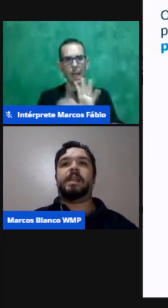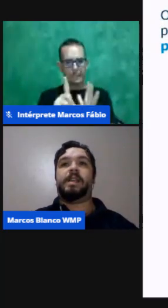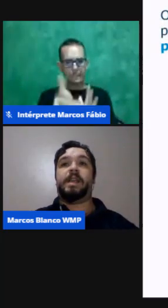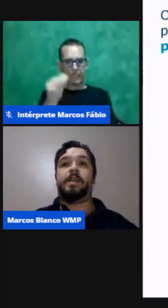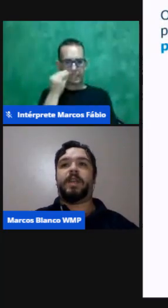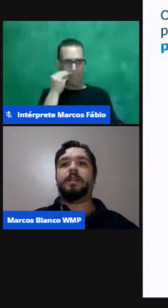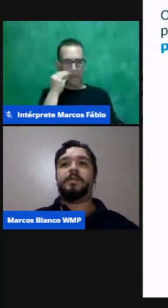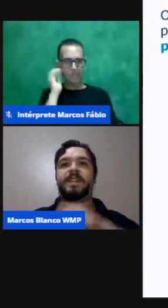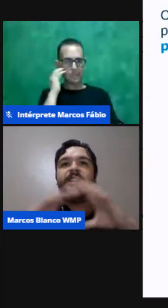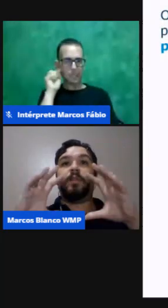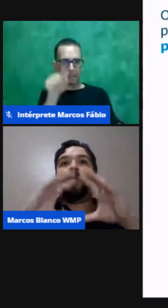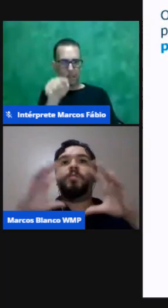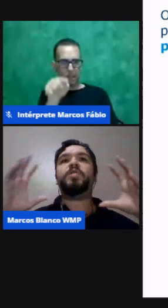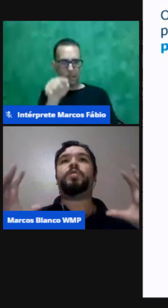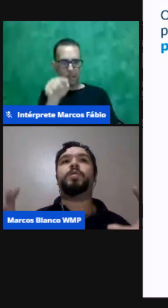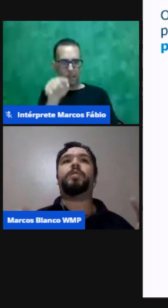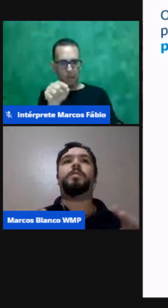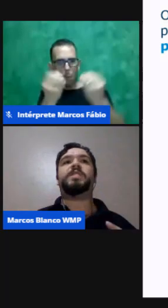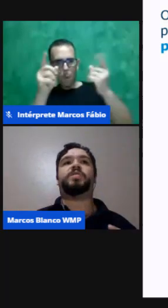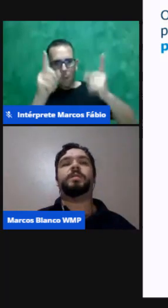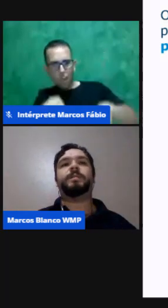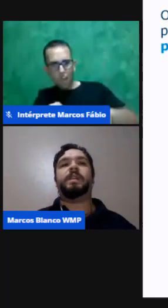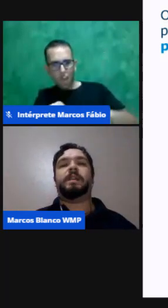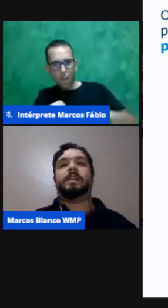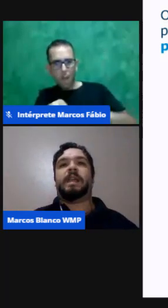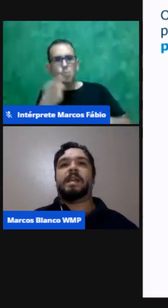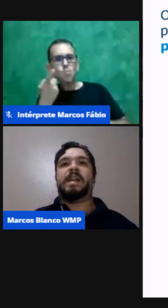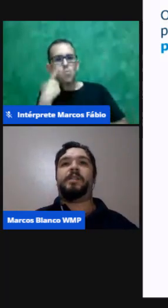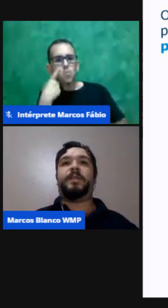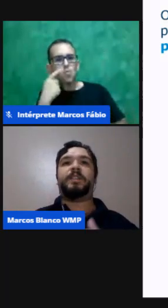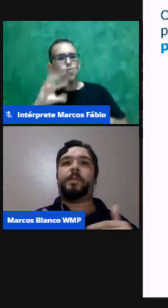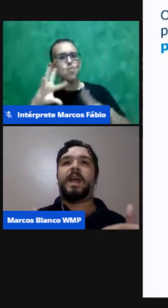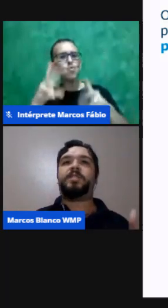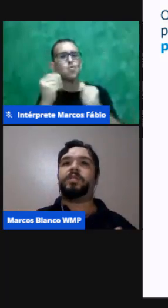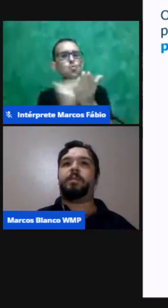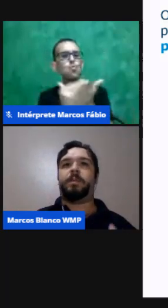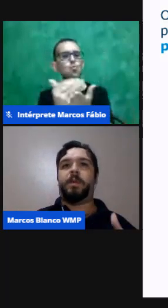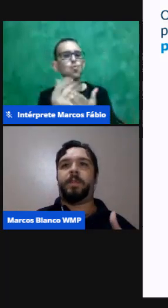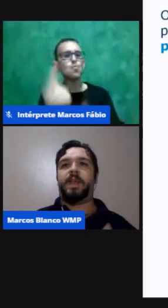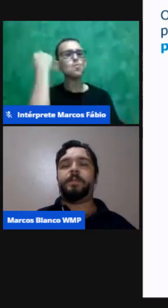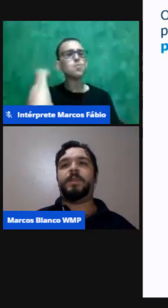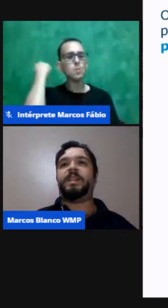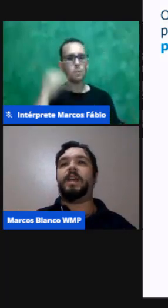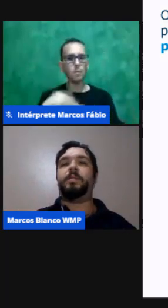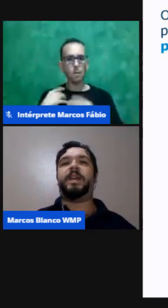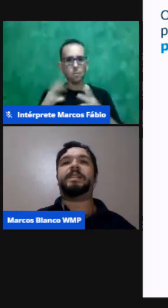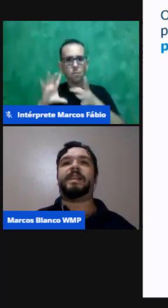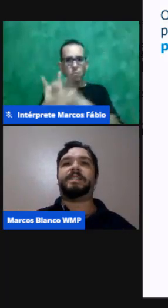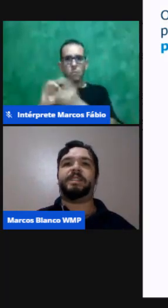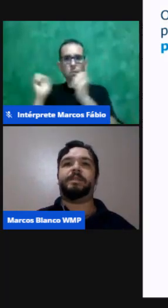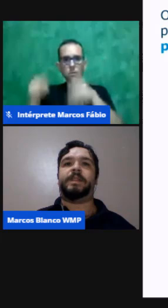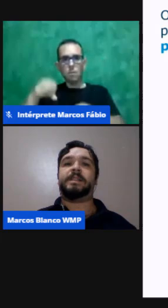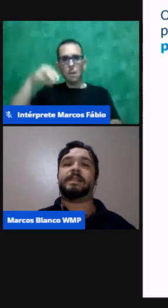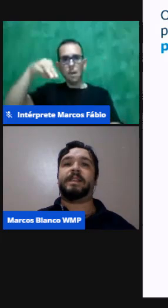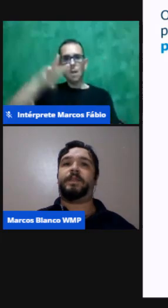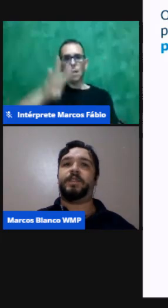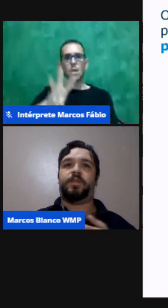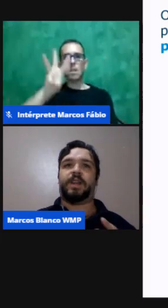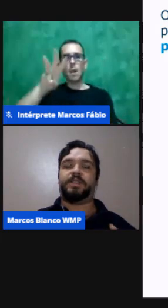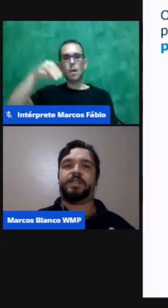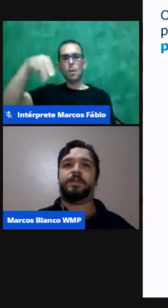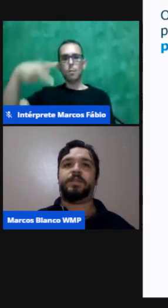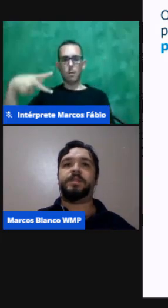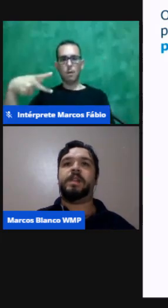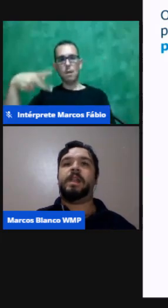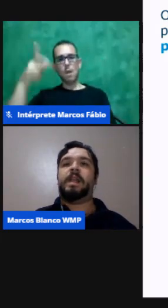ferramenta, eu quero que vocês entendam como isso tudo começou. Eu faço parte do WMP, que é uma iniciativa sem